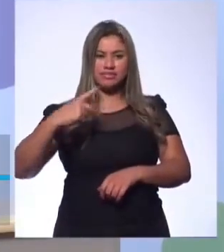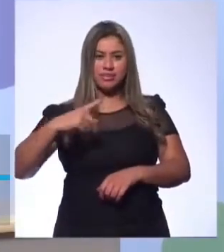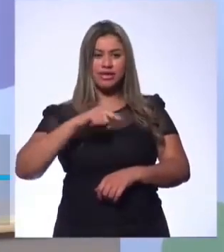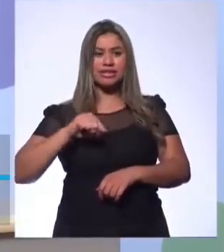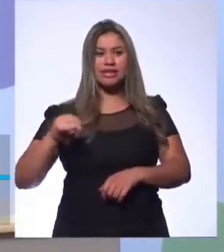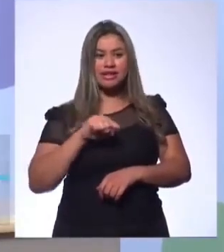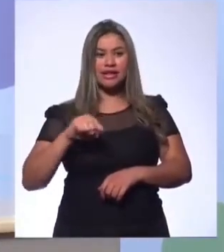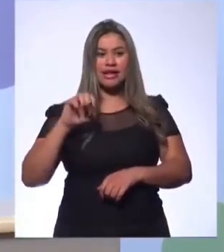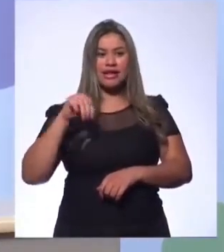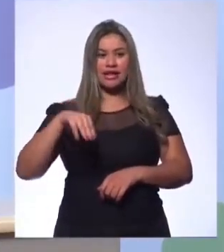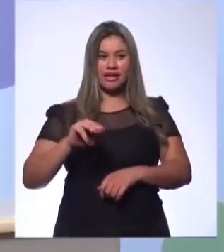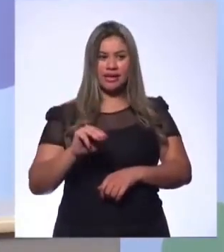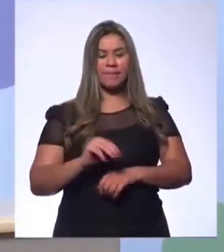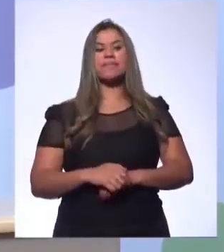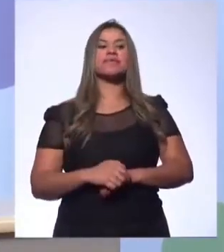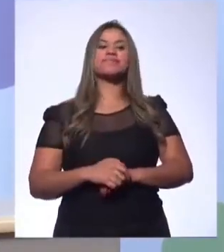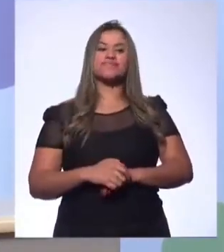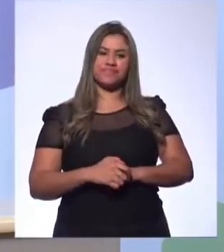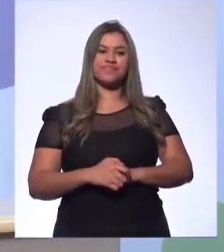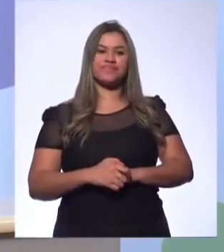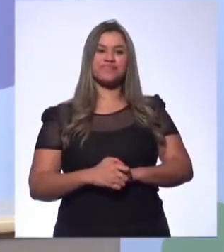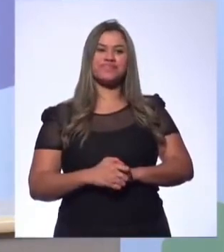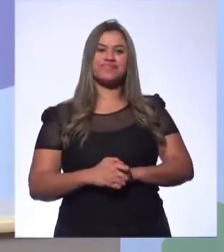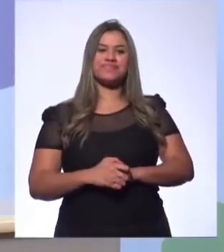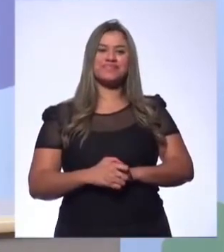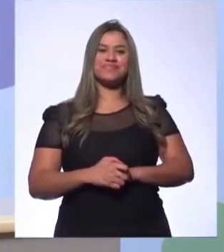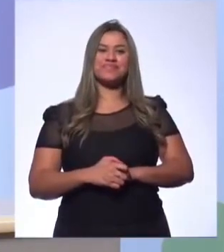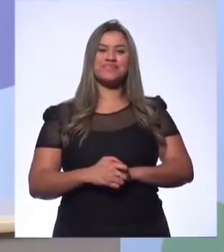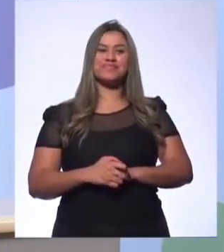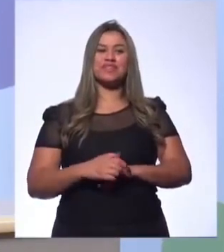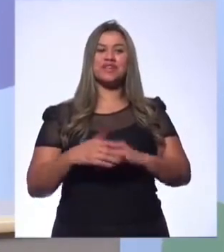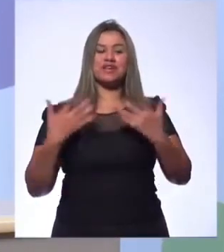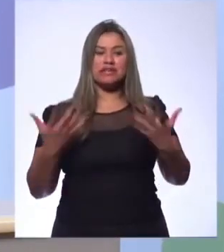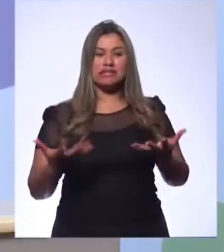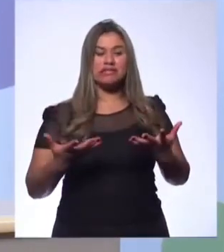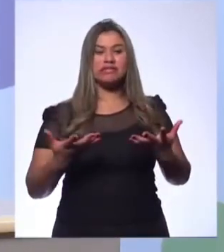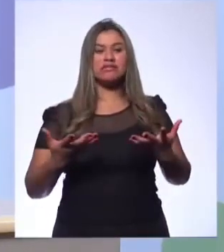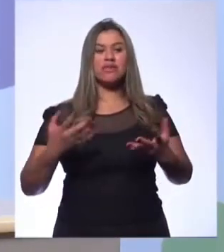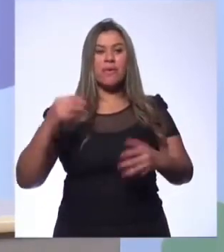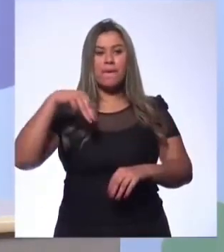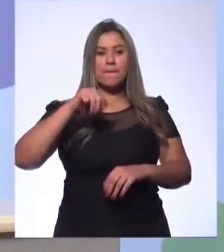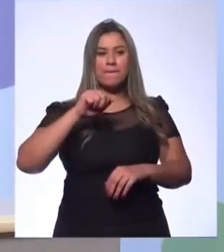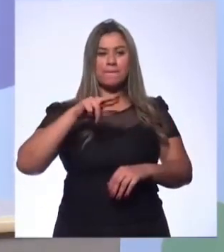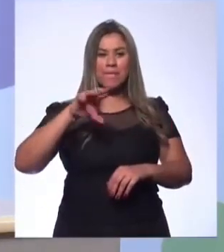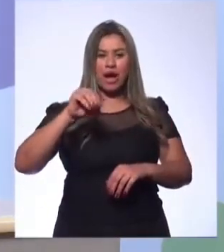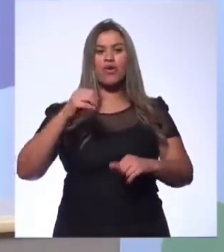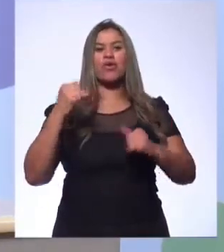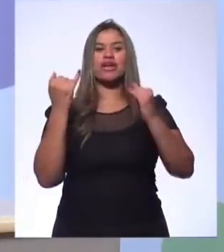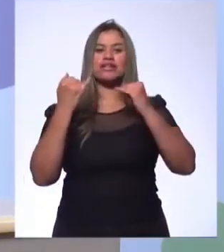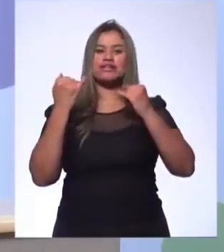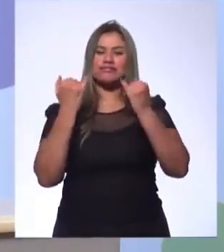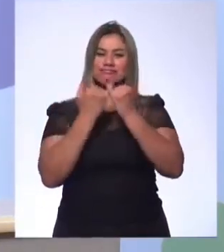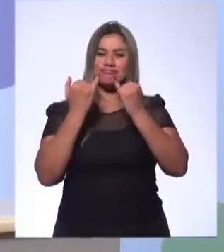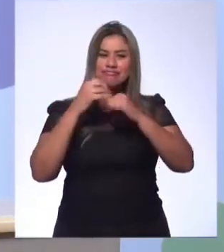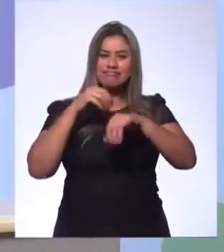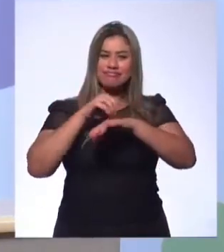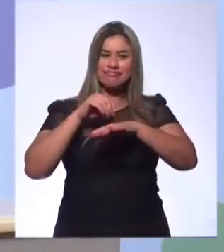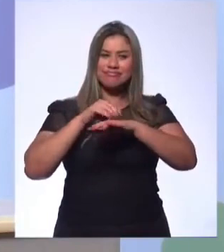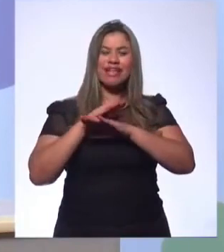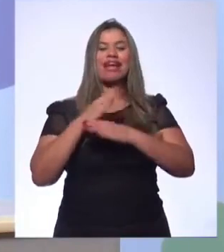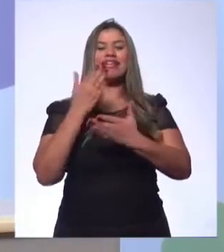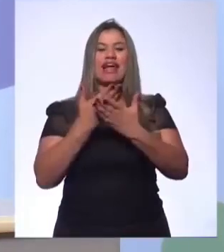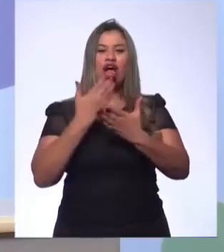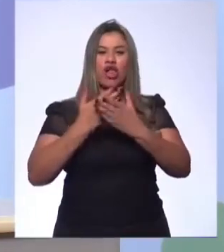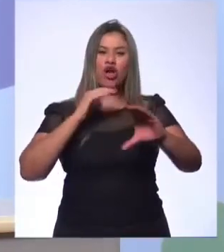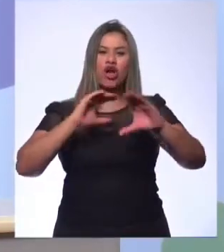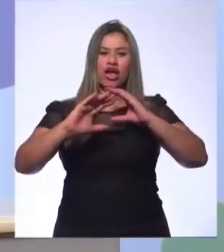CMSP_EM. Língua Portuguesa, CMSP_EM. Inclusive, o Mauro ali dá um spoiler da aula, eu também, a gente sempre comunica com